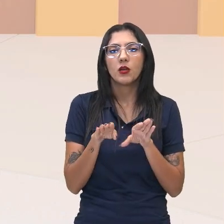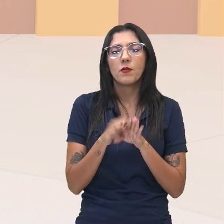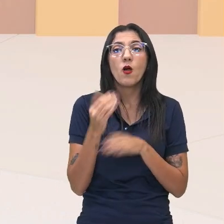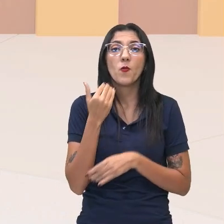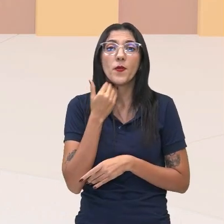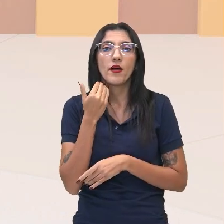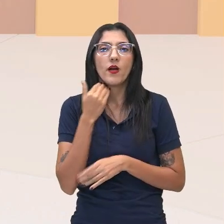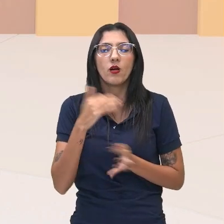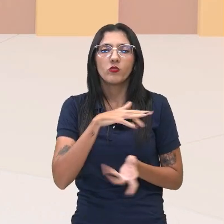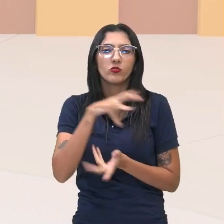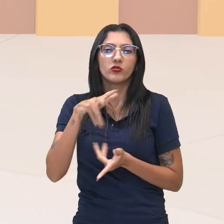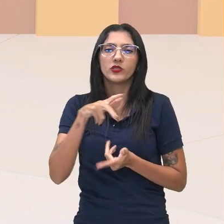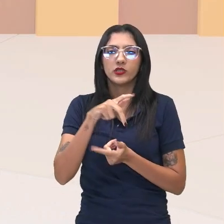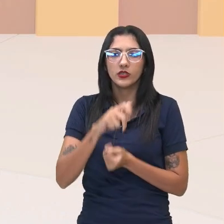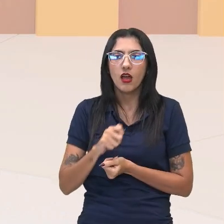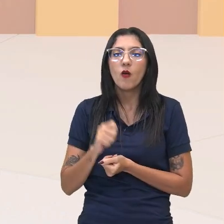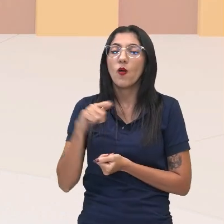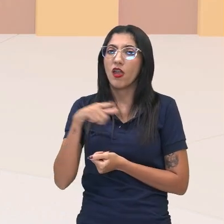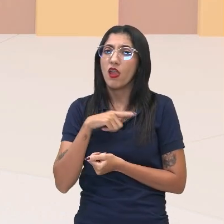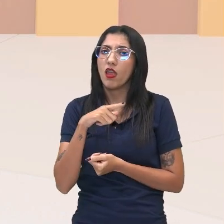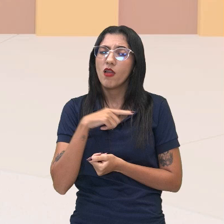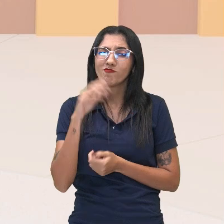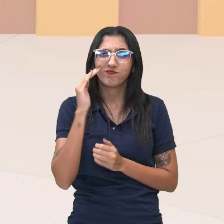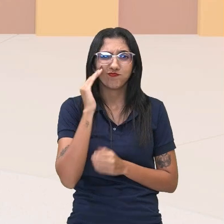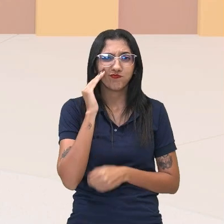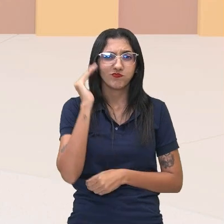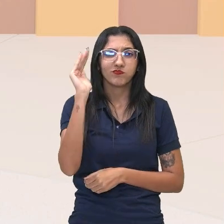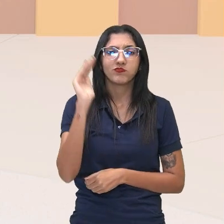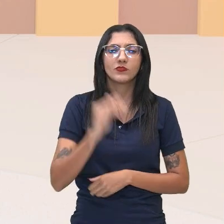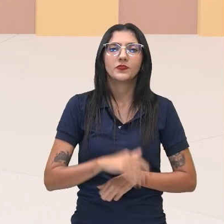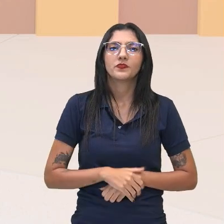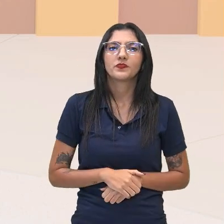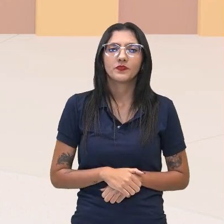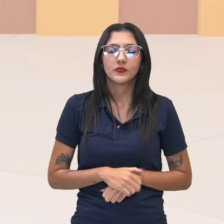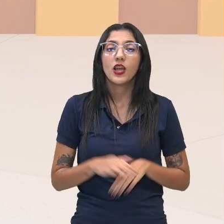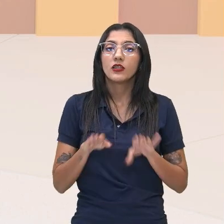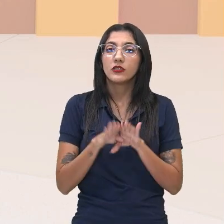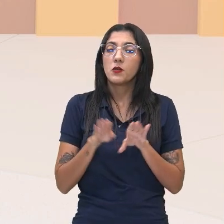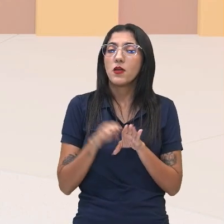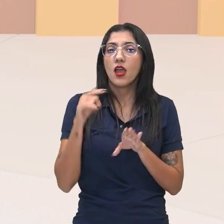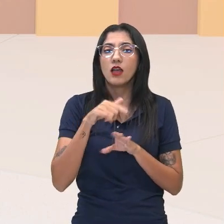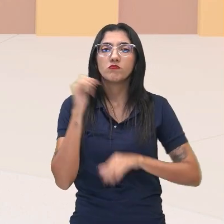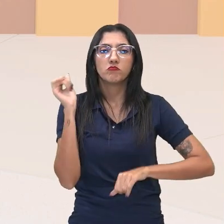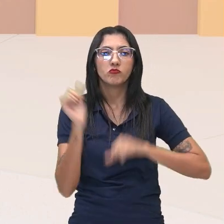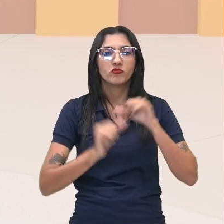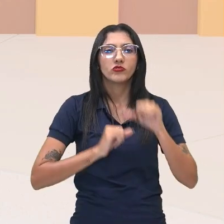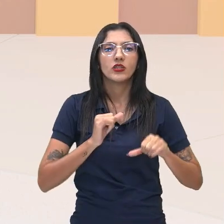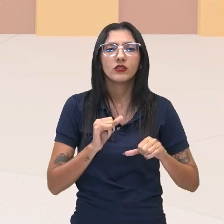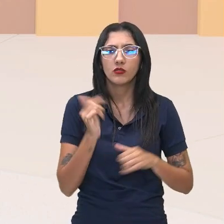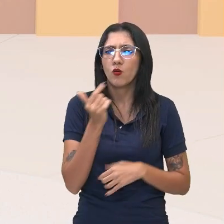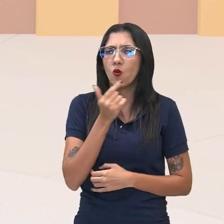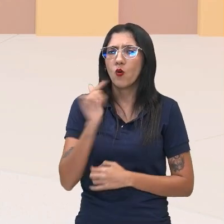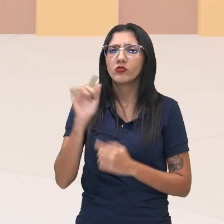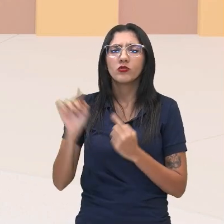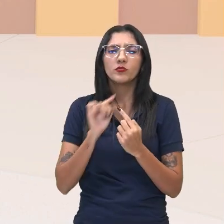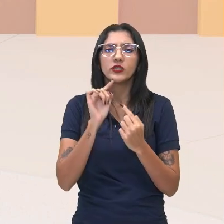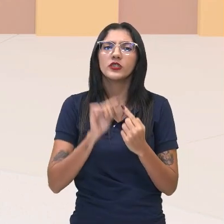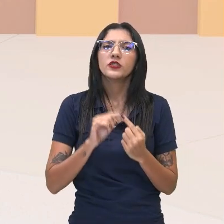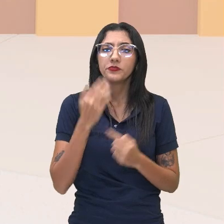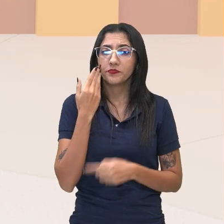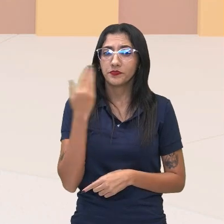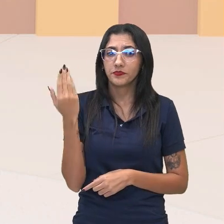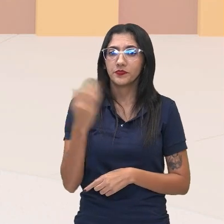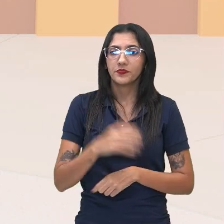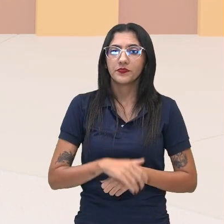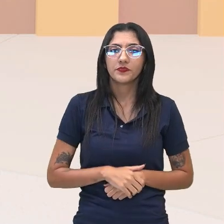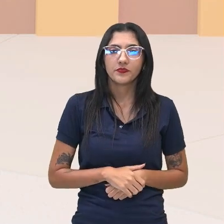onde acaba tendo mais força. Mas além da reforma institucional, também um outro objetivo do BRICS vai ser o quê?